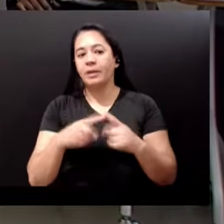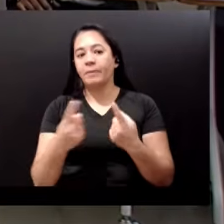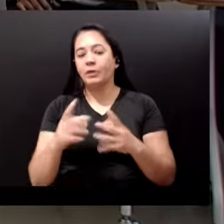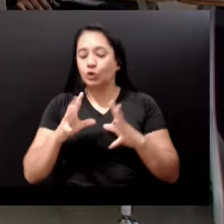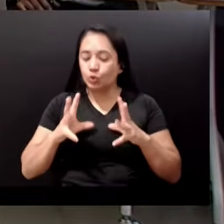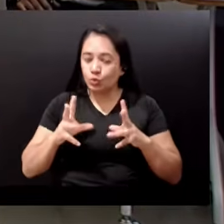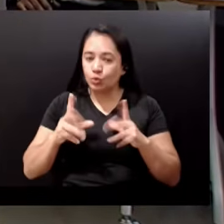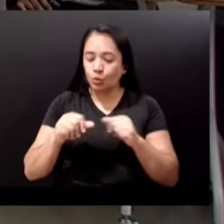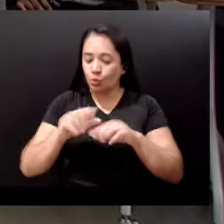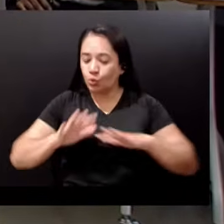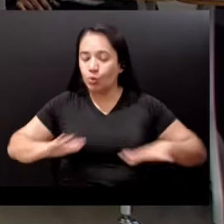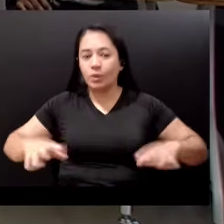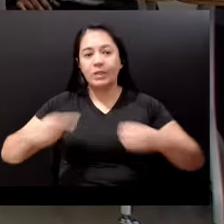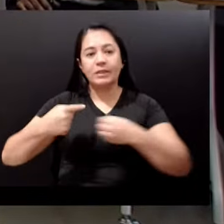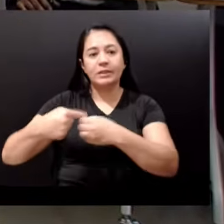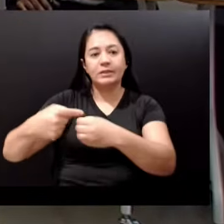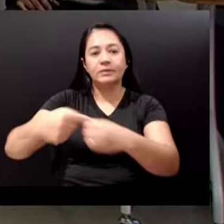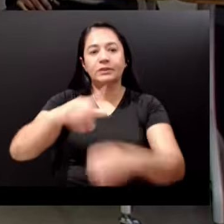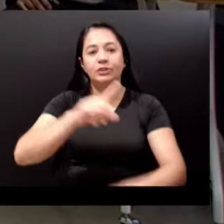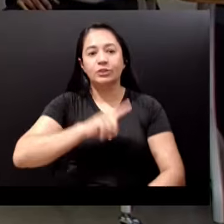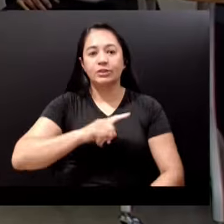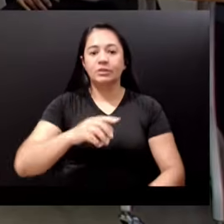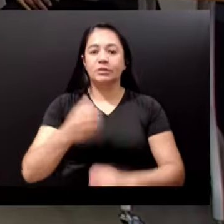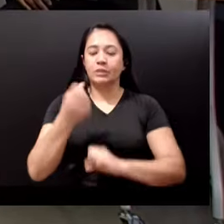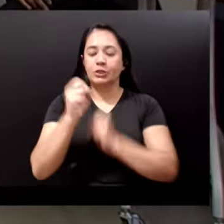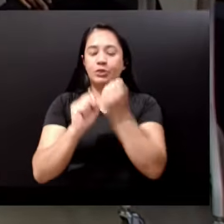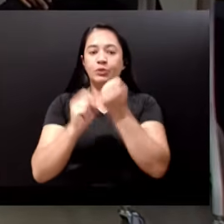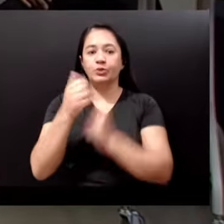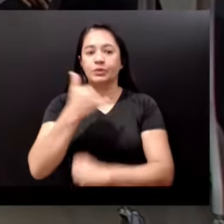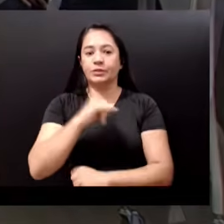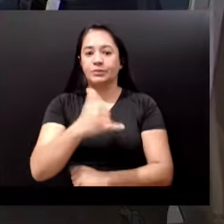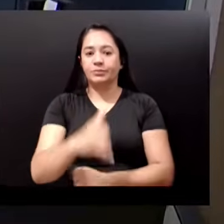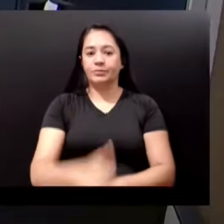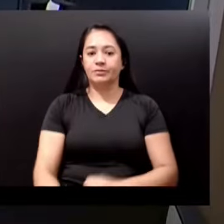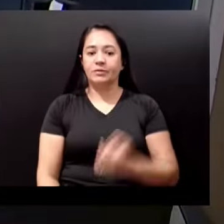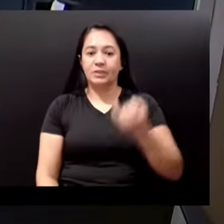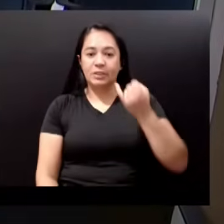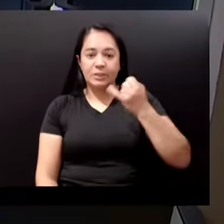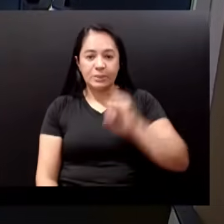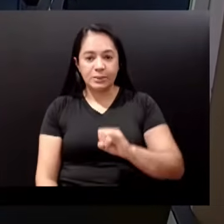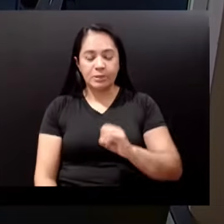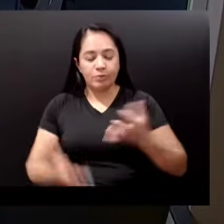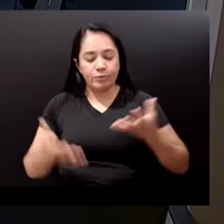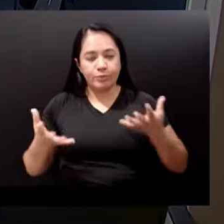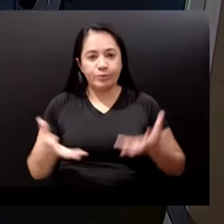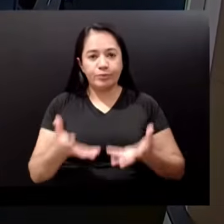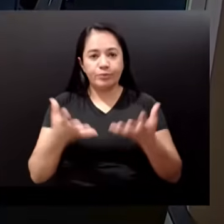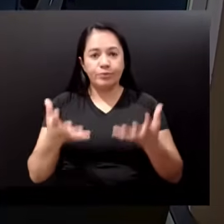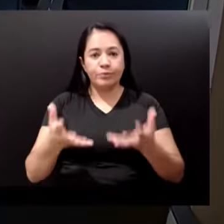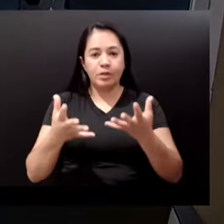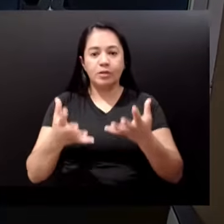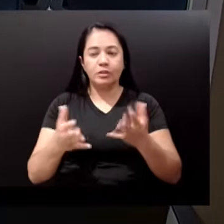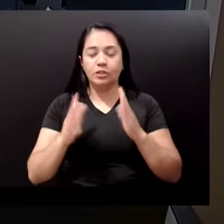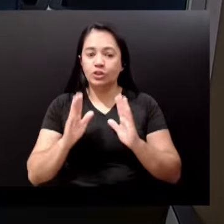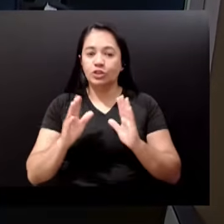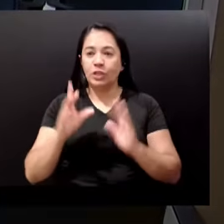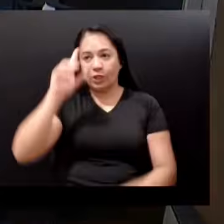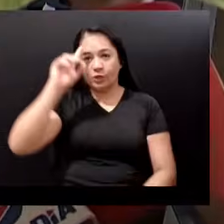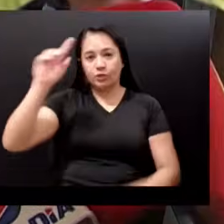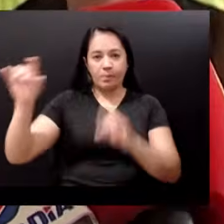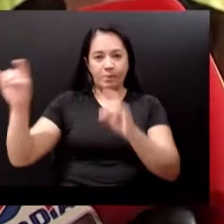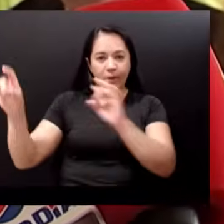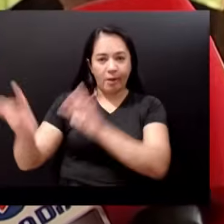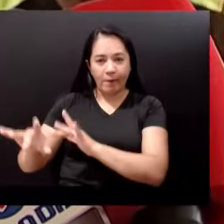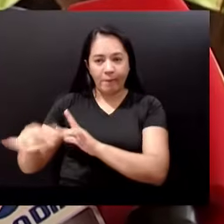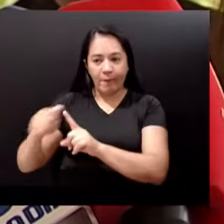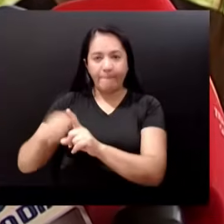têm indústria eletroeletrônica e se esses incentivos que tinham data para terminar no mês passado não